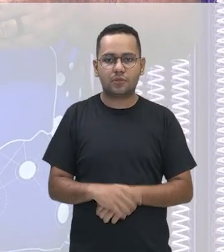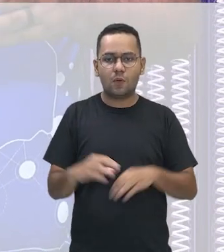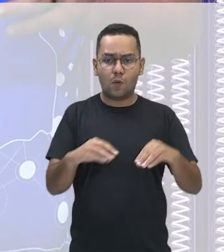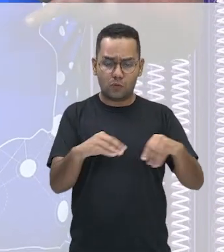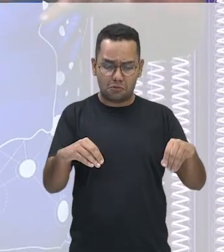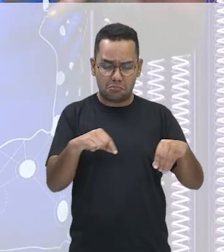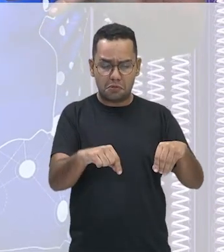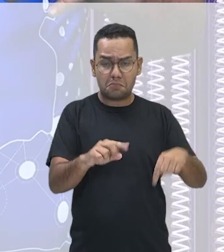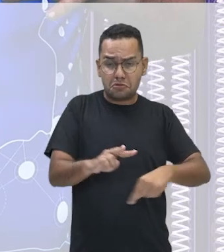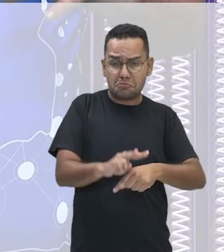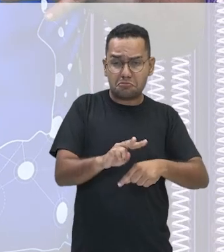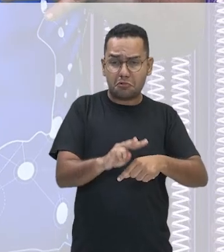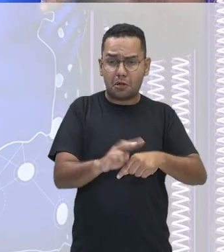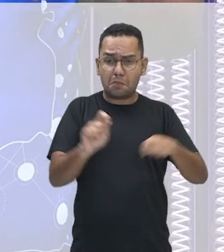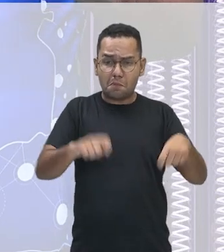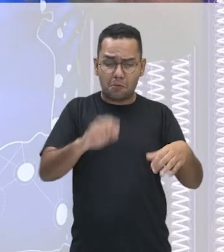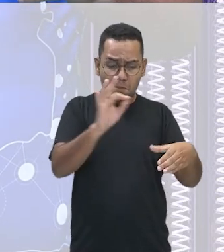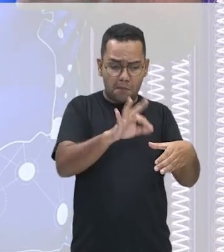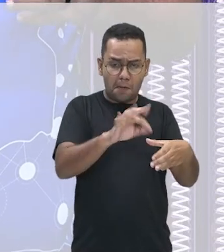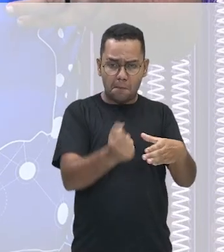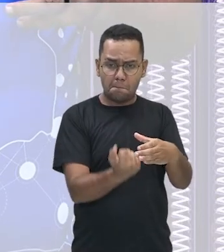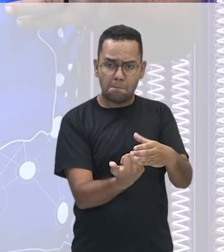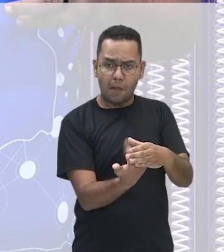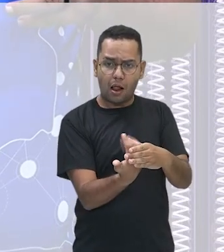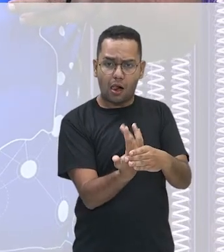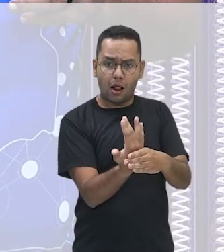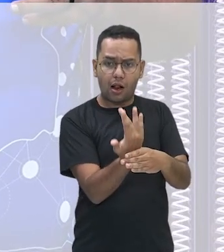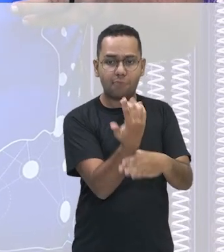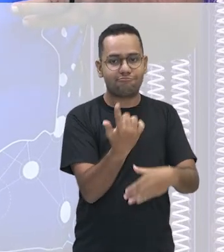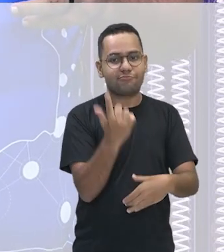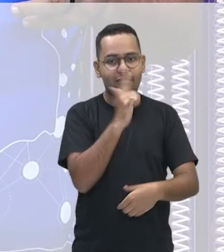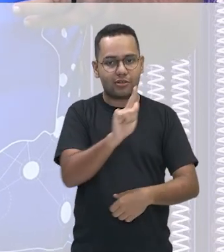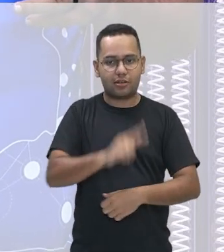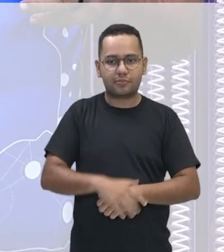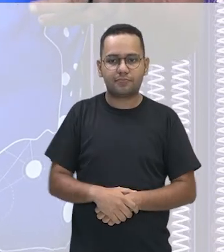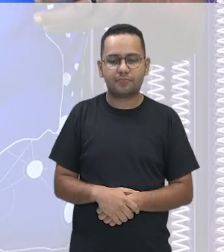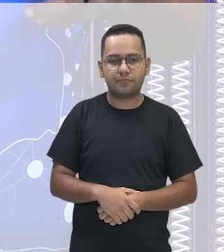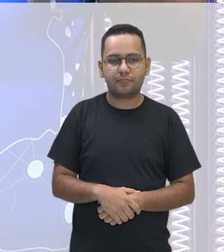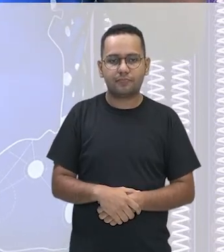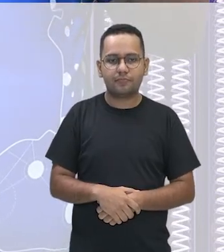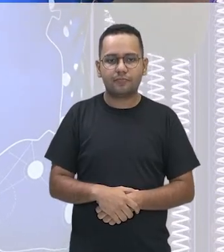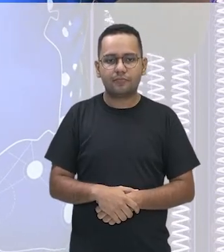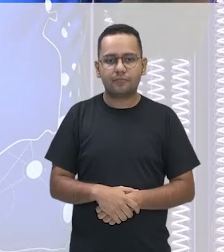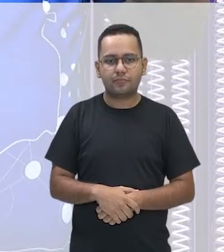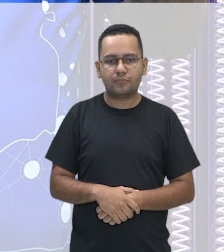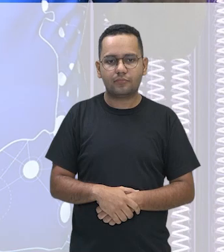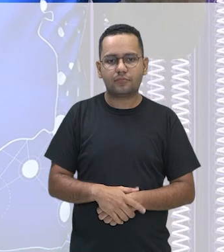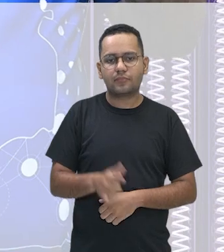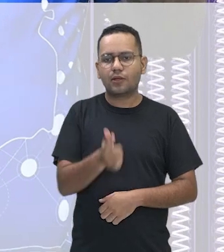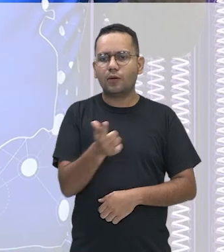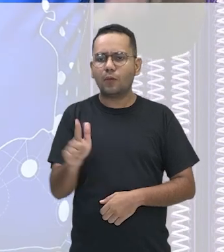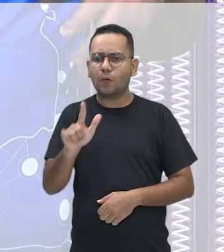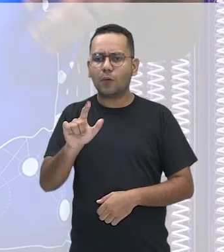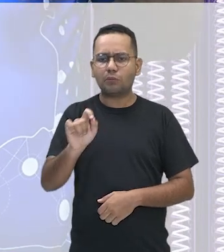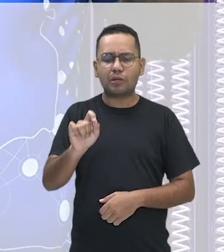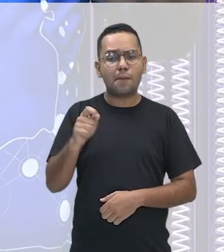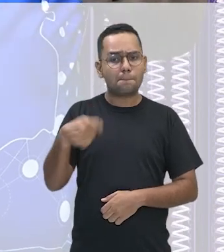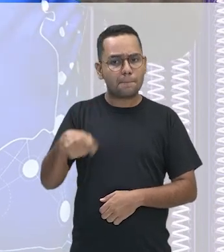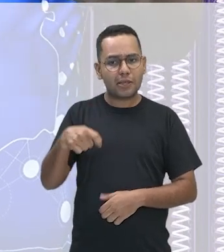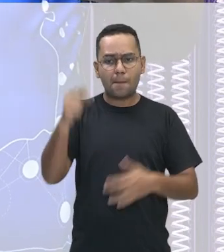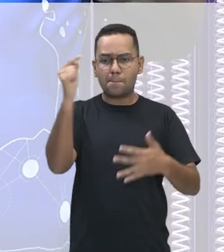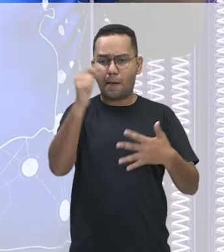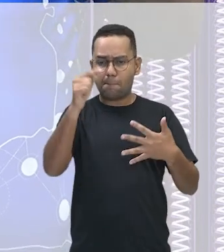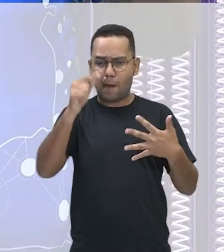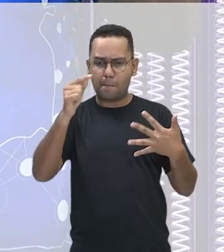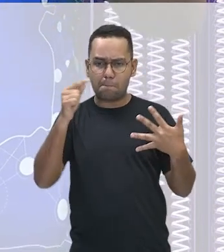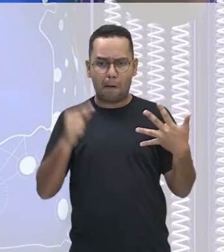fértil. E também devemos considerar a relação entre todos esses tipos de vida. Todos esses tipos de vida,